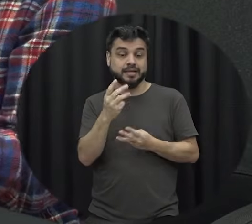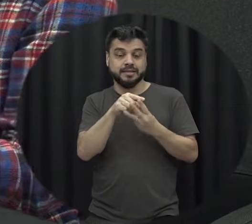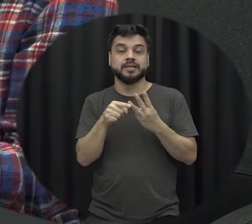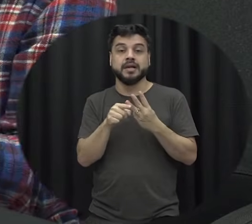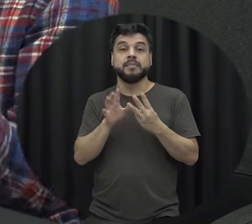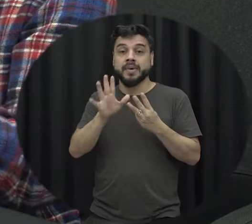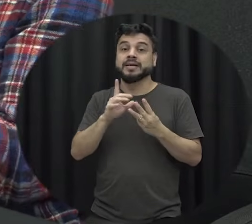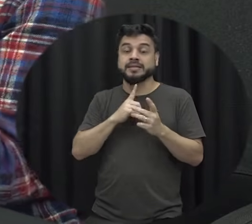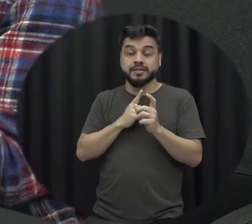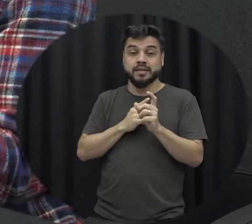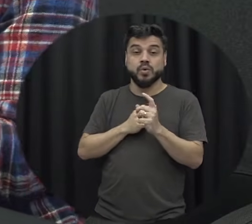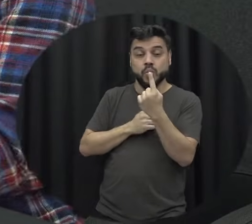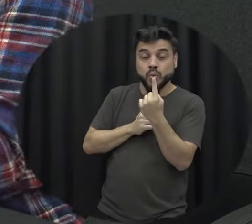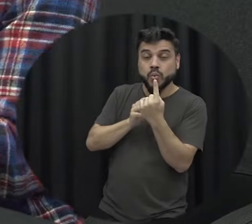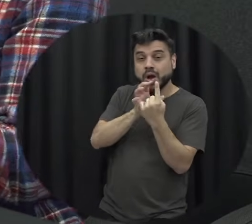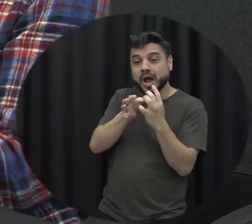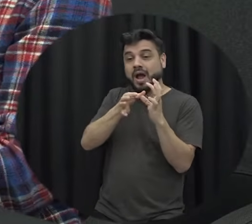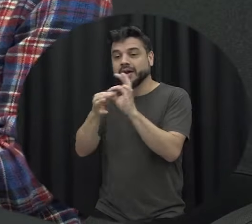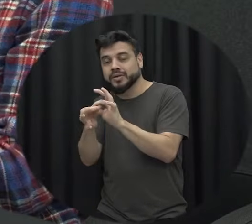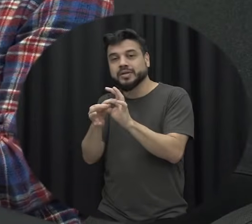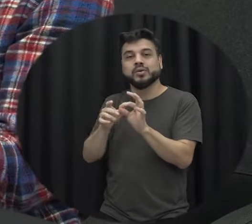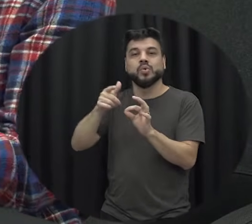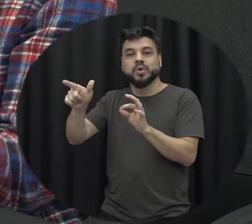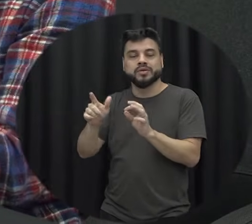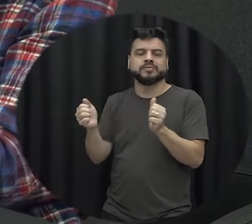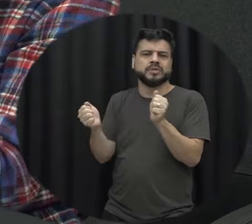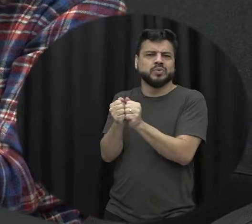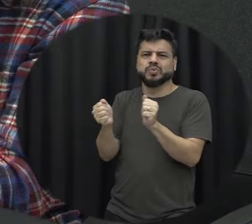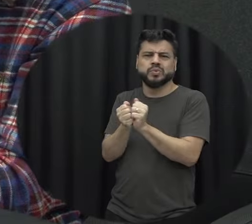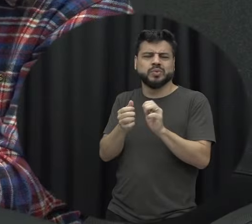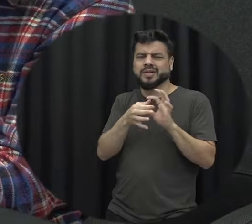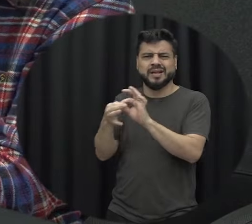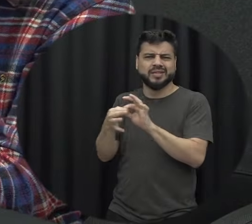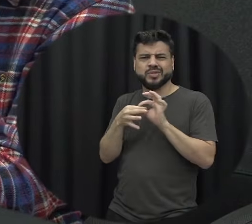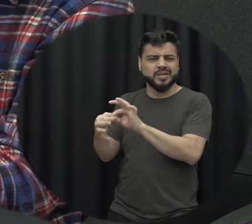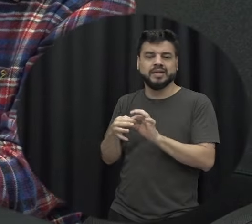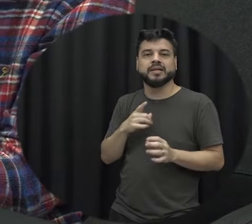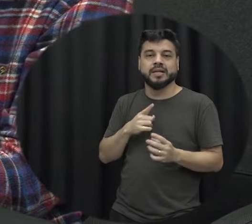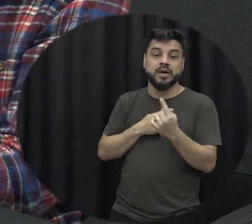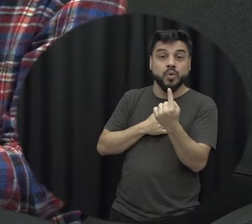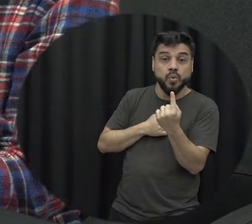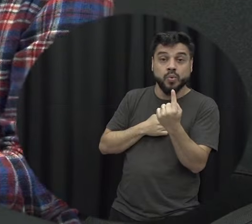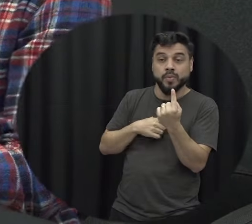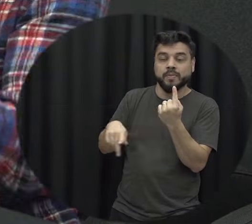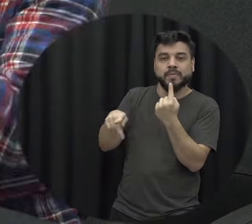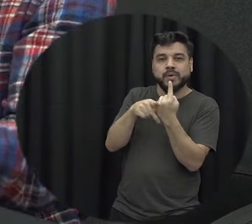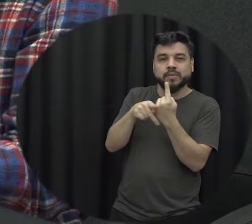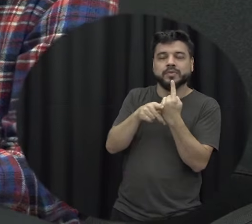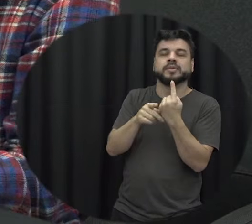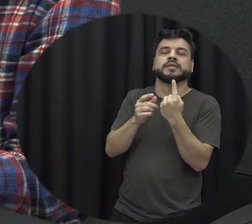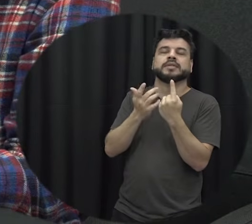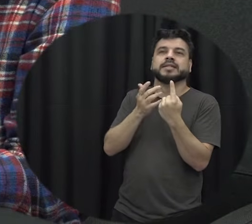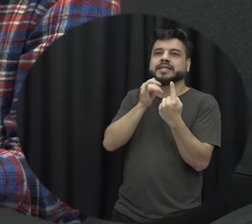falar do número 1 relacionado a várias coisas de formas diferentes. Então eles tinham um 1 específico para falar, por exemplo, de uma